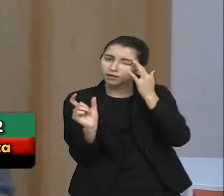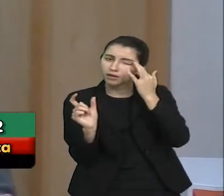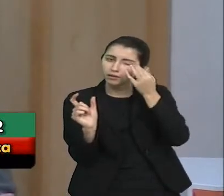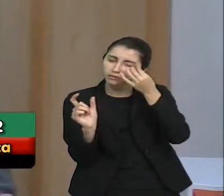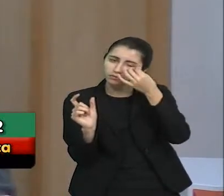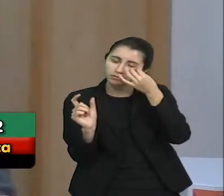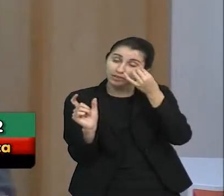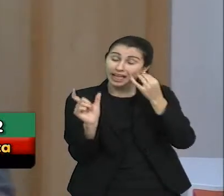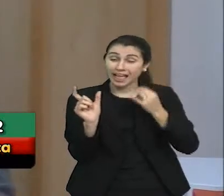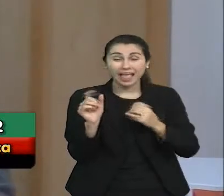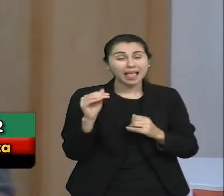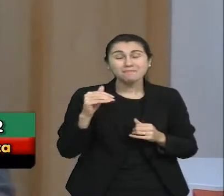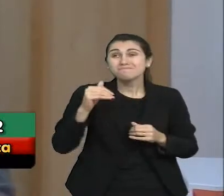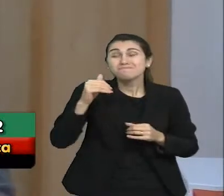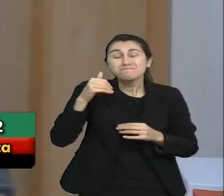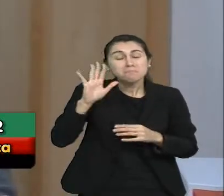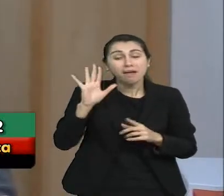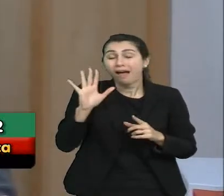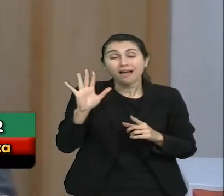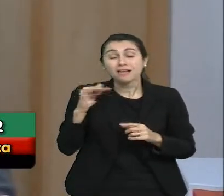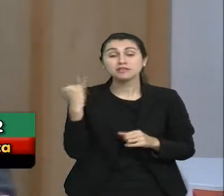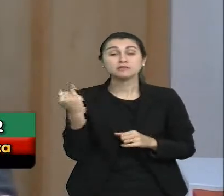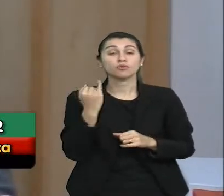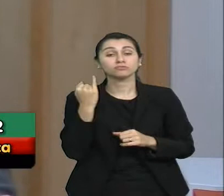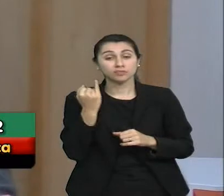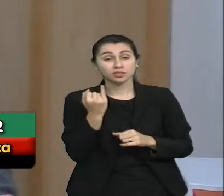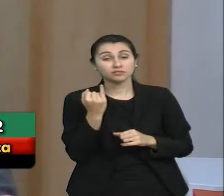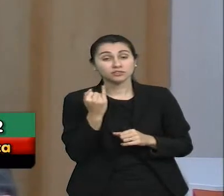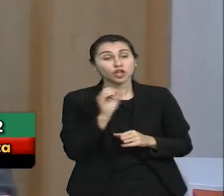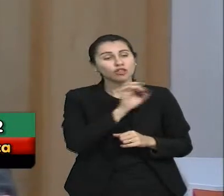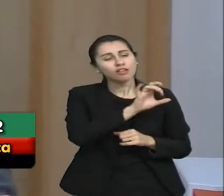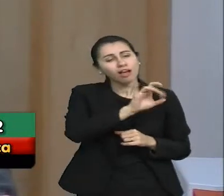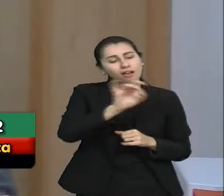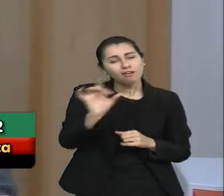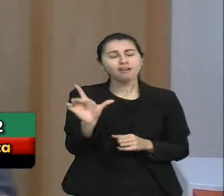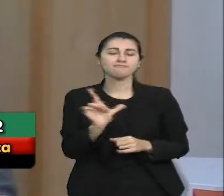mais importantes que todos nós temos.